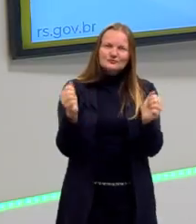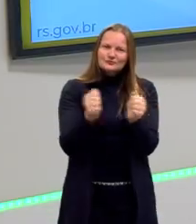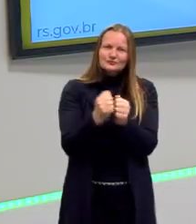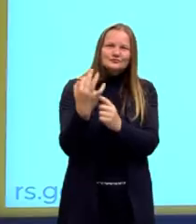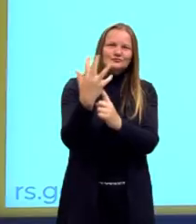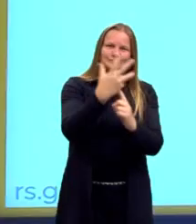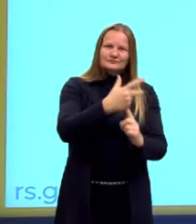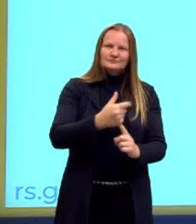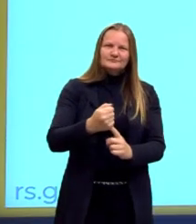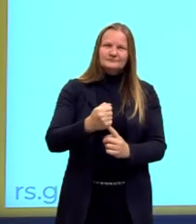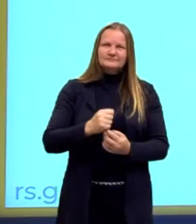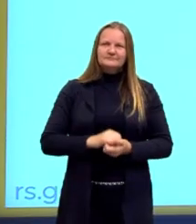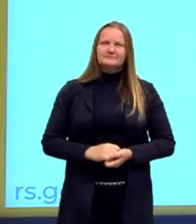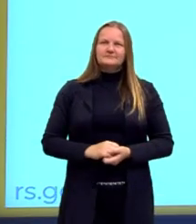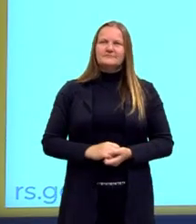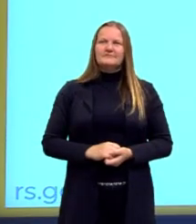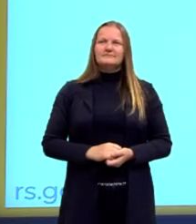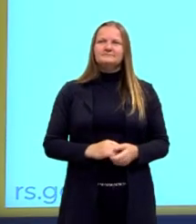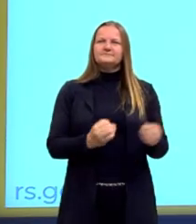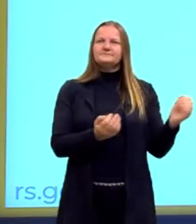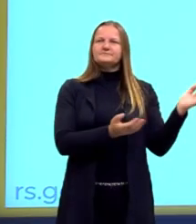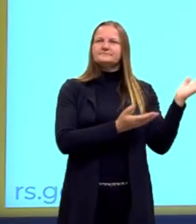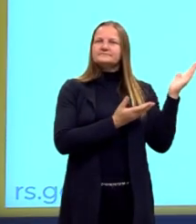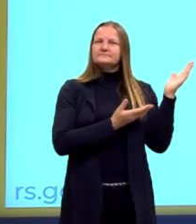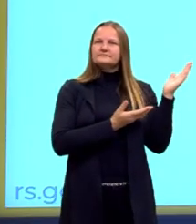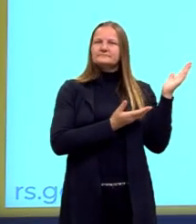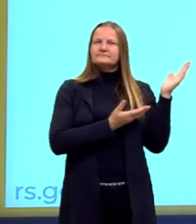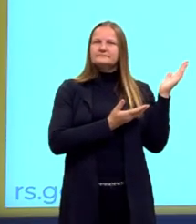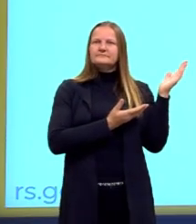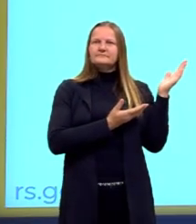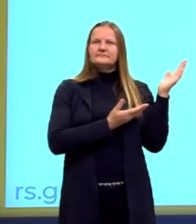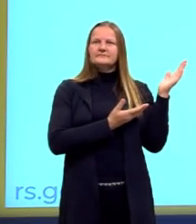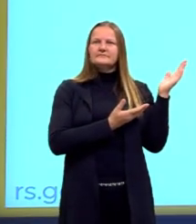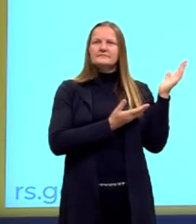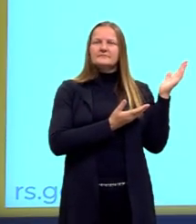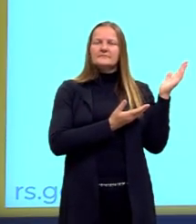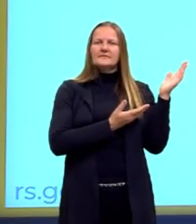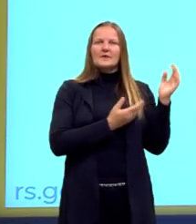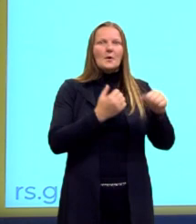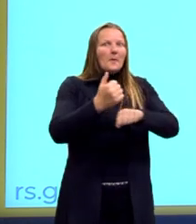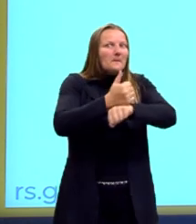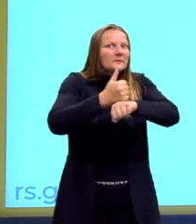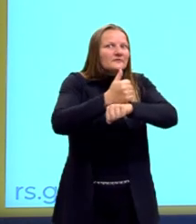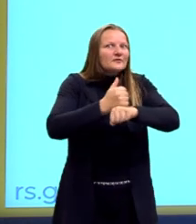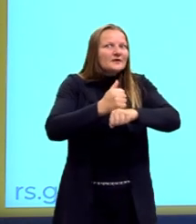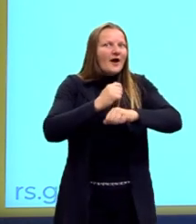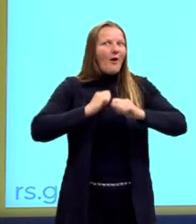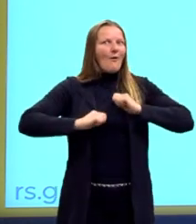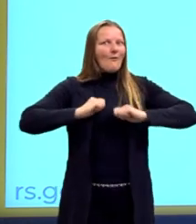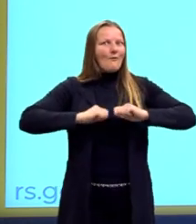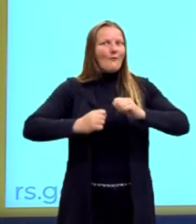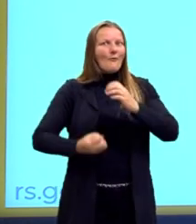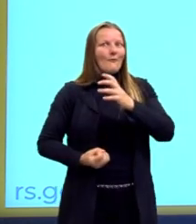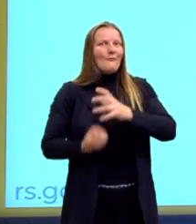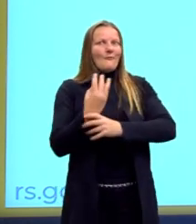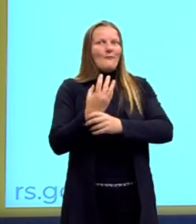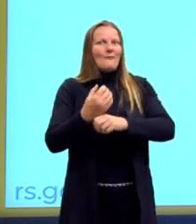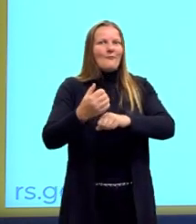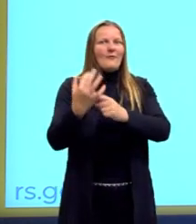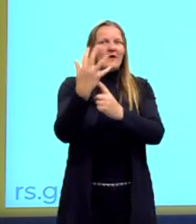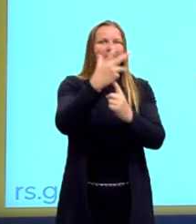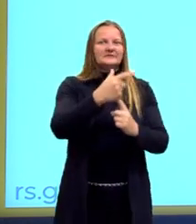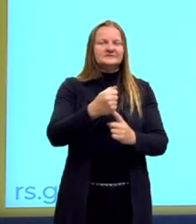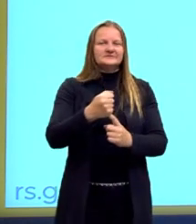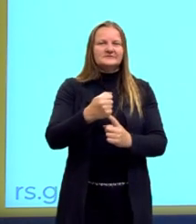arte Olha só né o artista é um criador ou criador é um artista né Olha